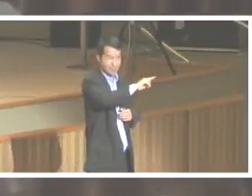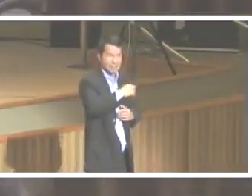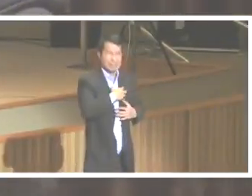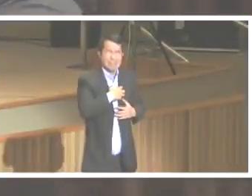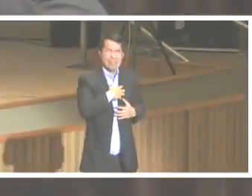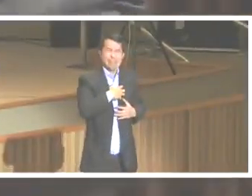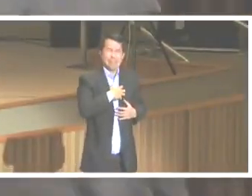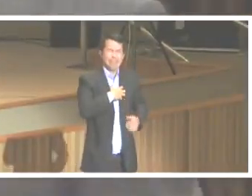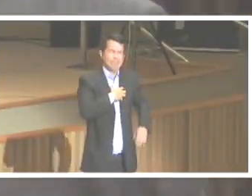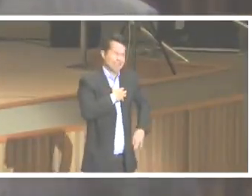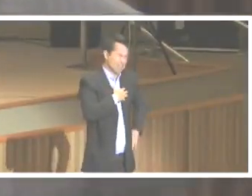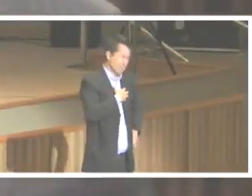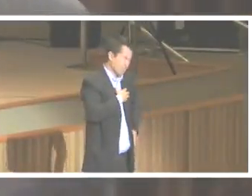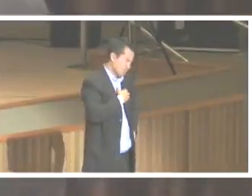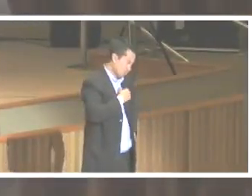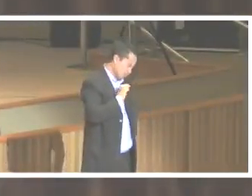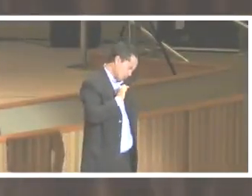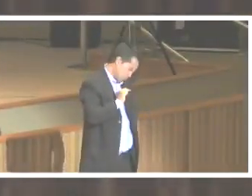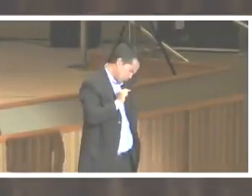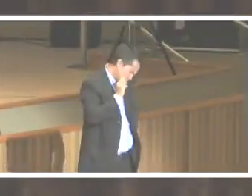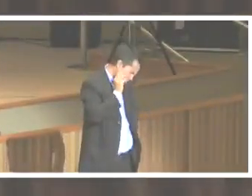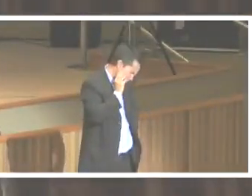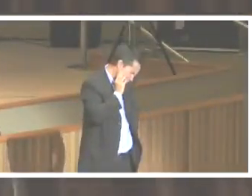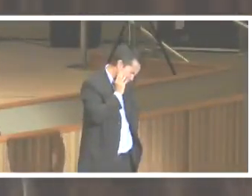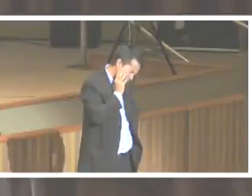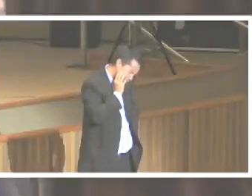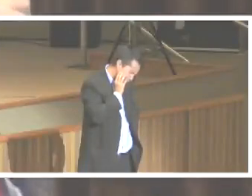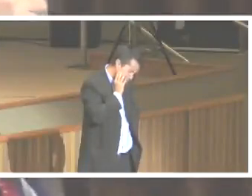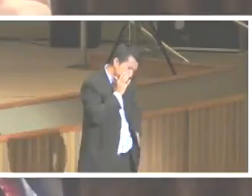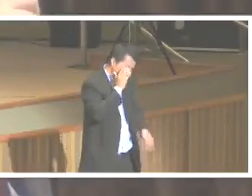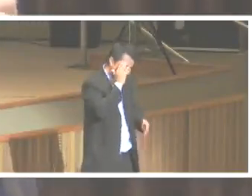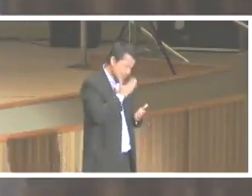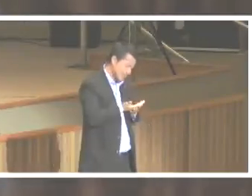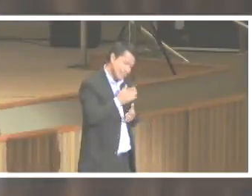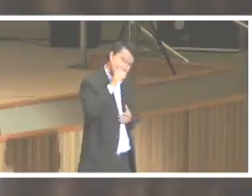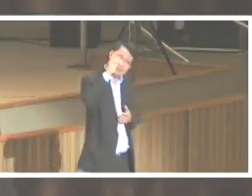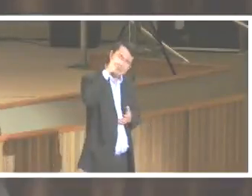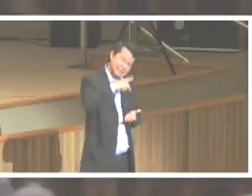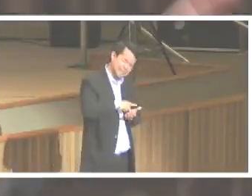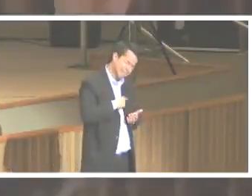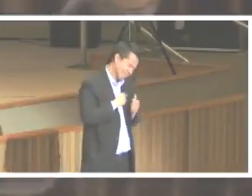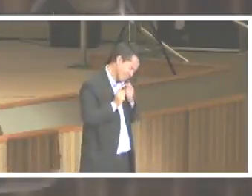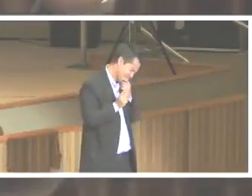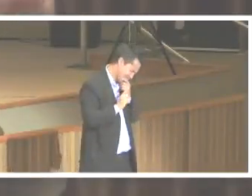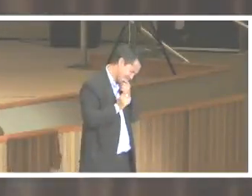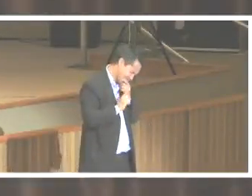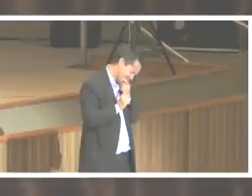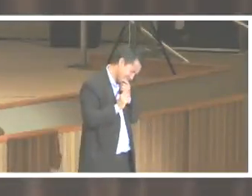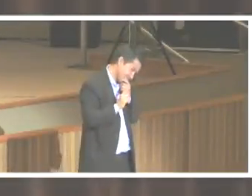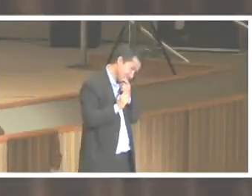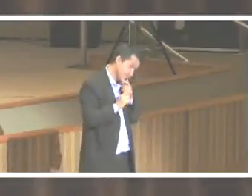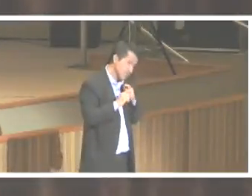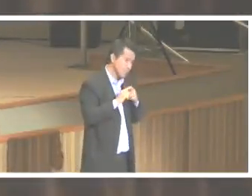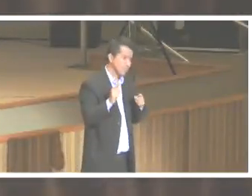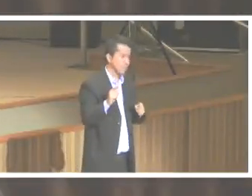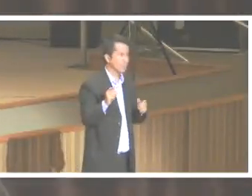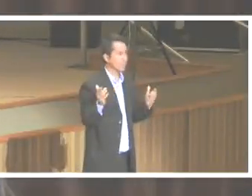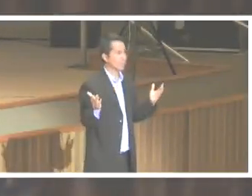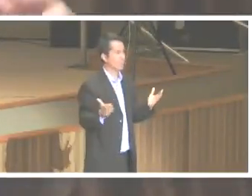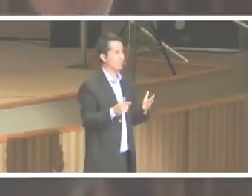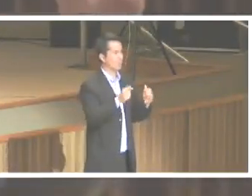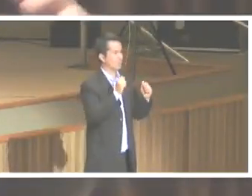olha pra mim do tamanho que eu sou e talvez você não tenha conseguido ainda olhar para jesus do tamanho que ele tem